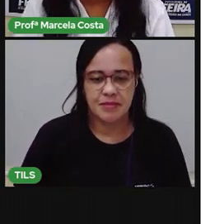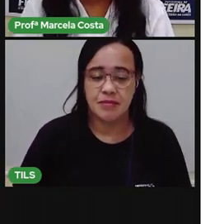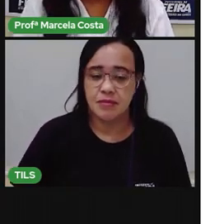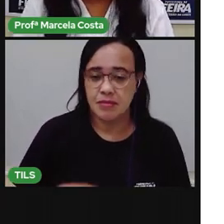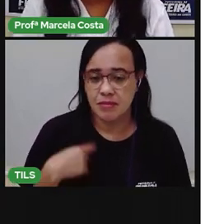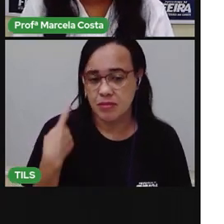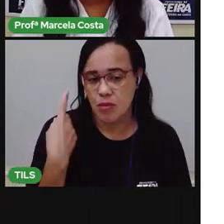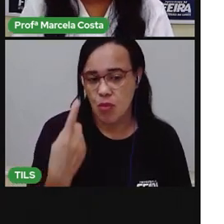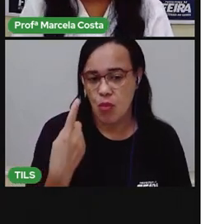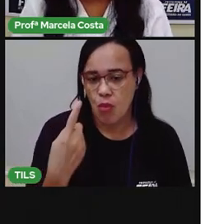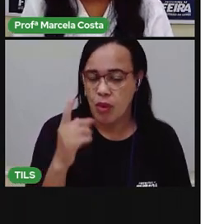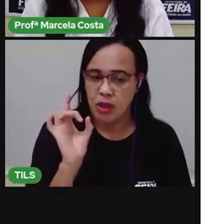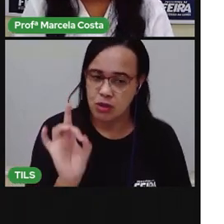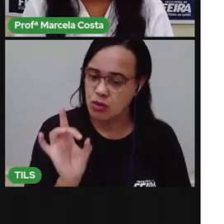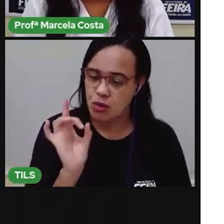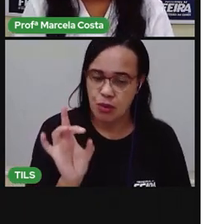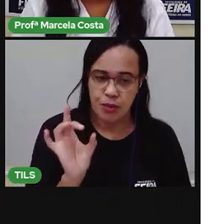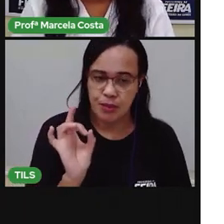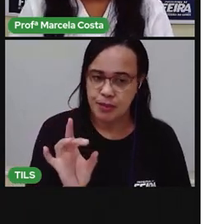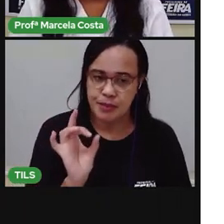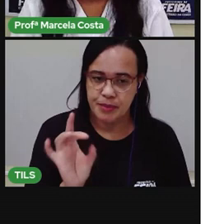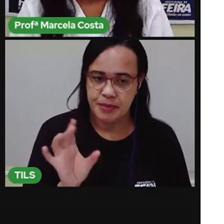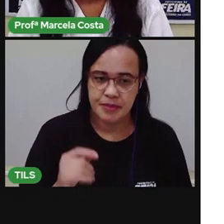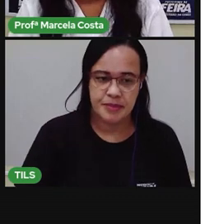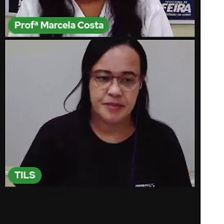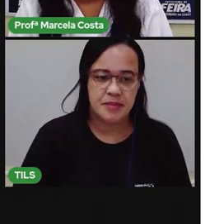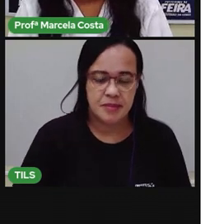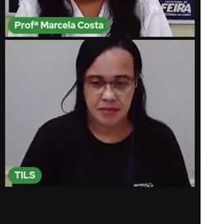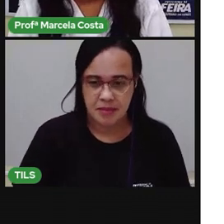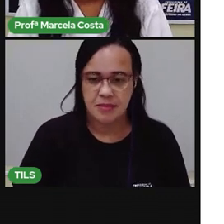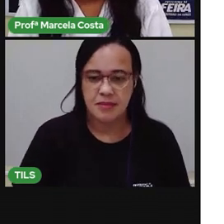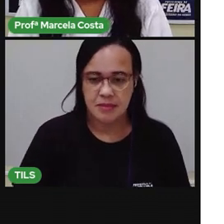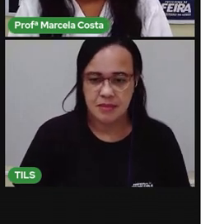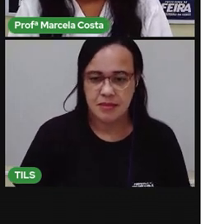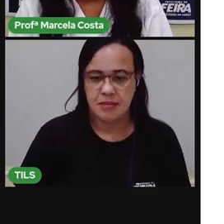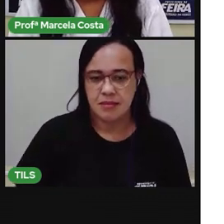Uma sílaba só, não é isso? Ó.